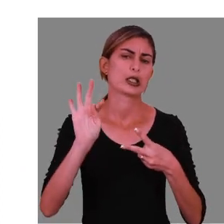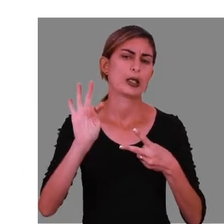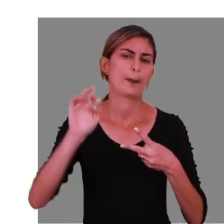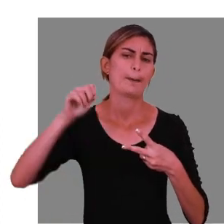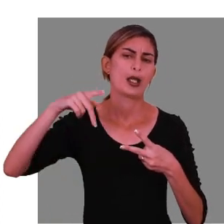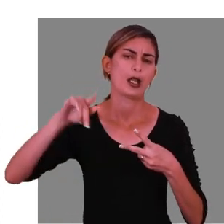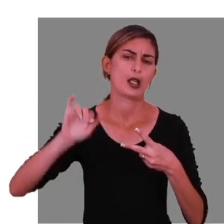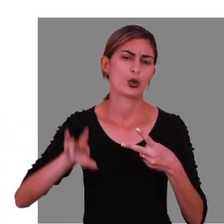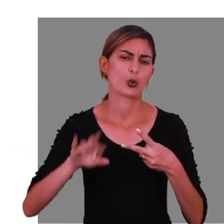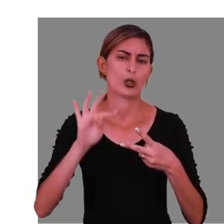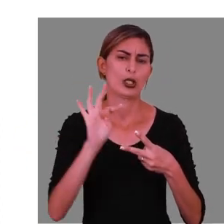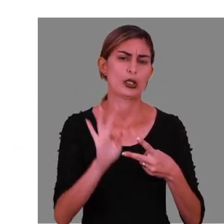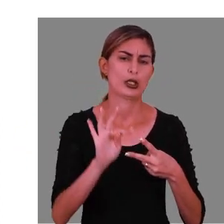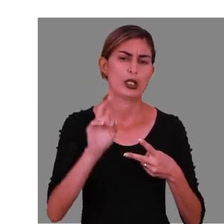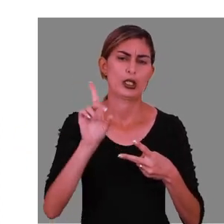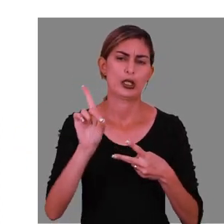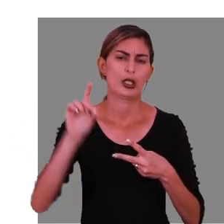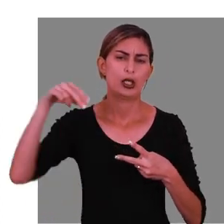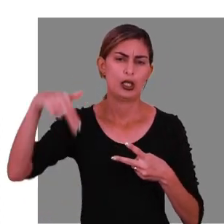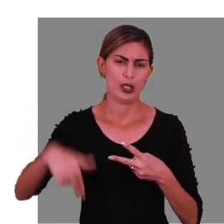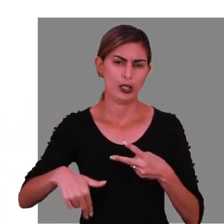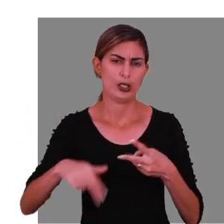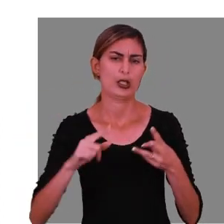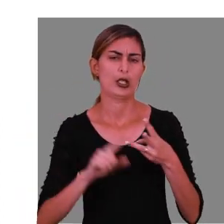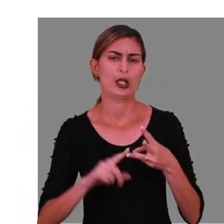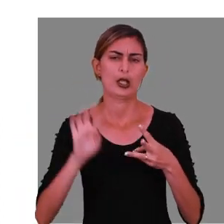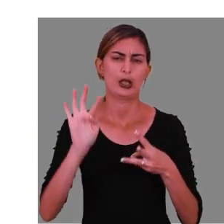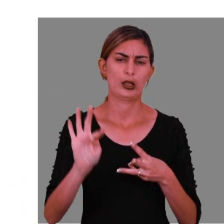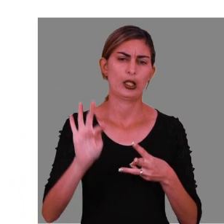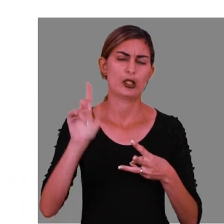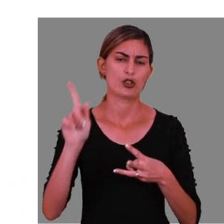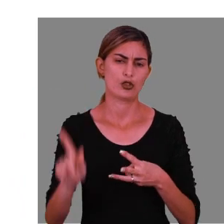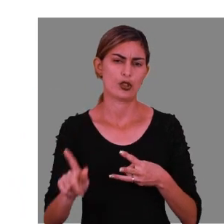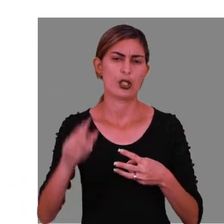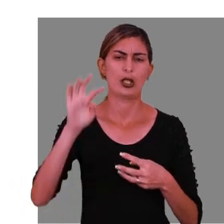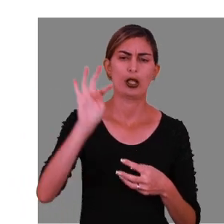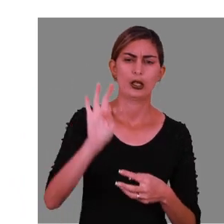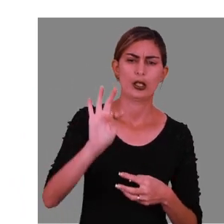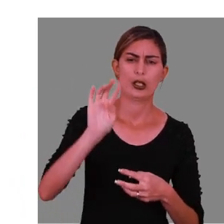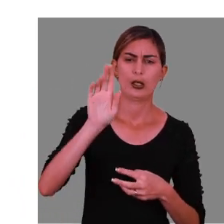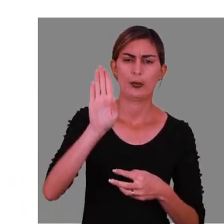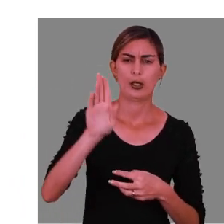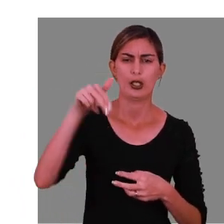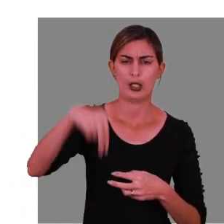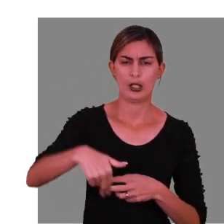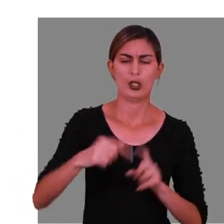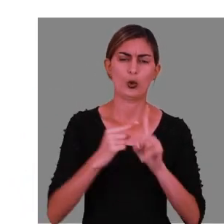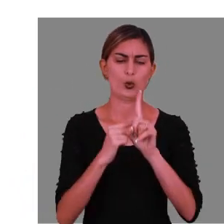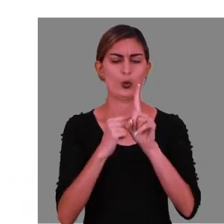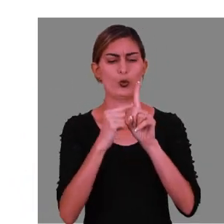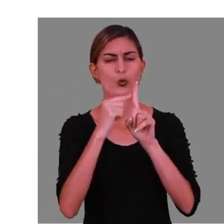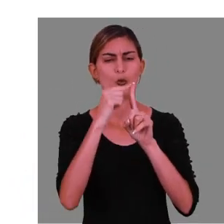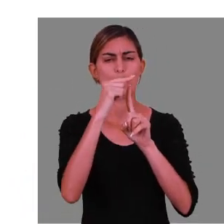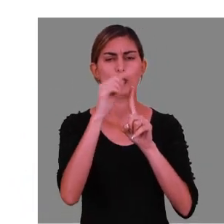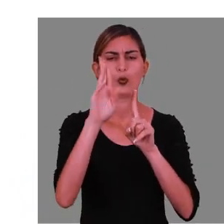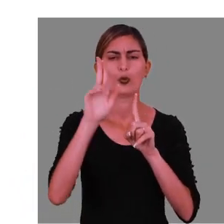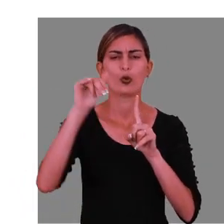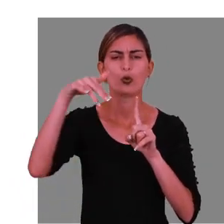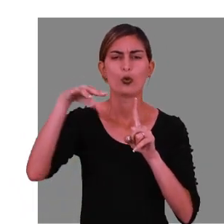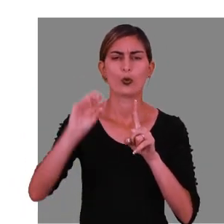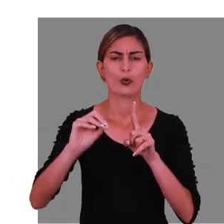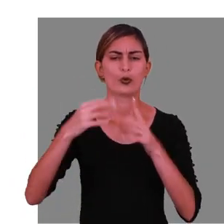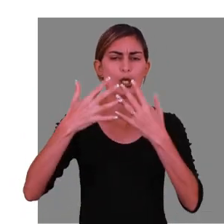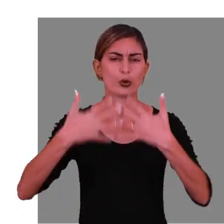temperaturas, TBN e TG, onde TBN é a temperatura de termômetro de